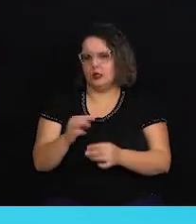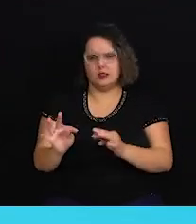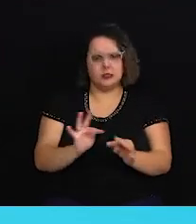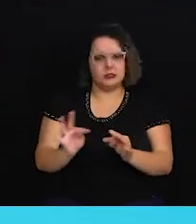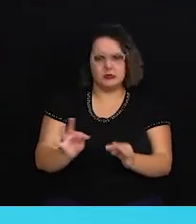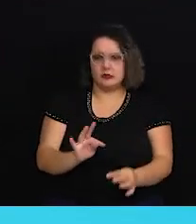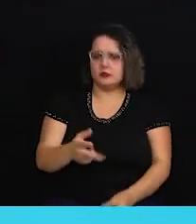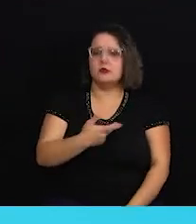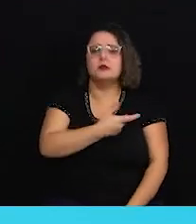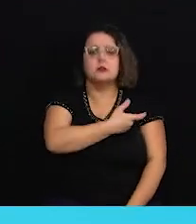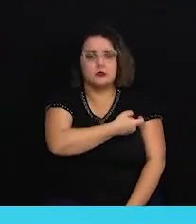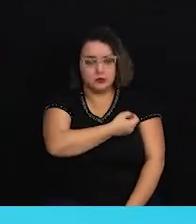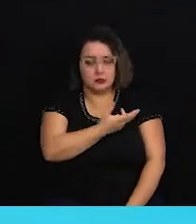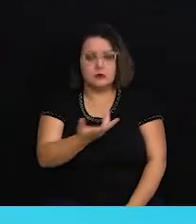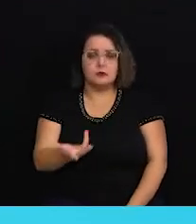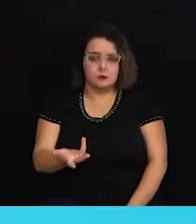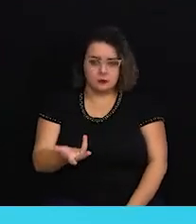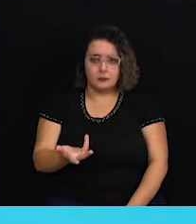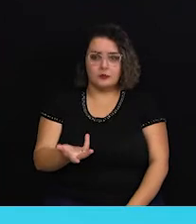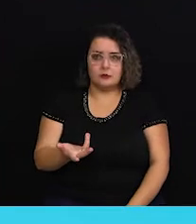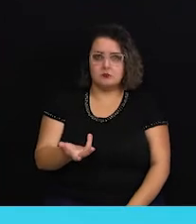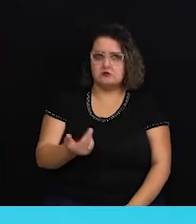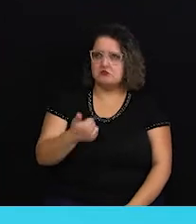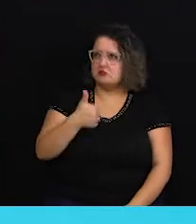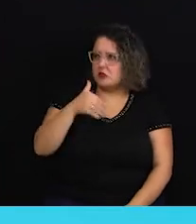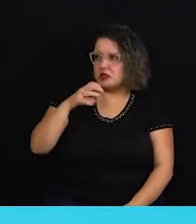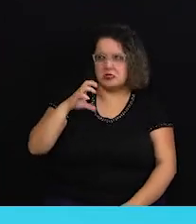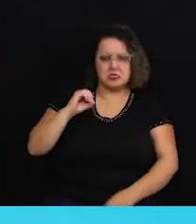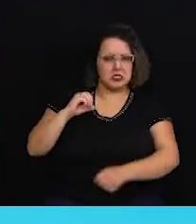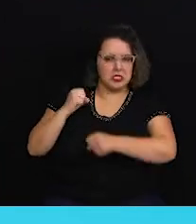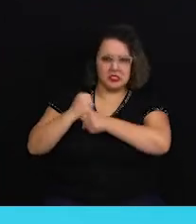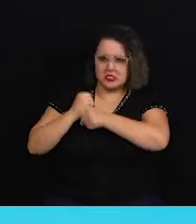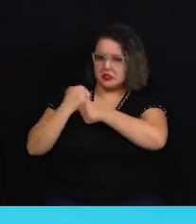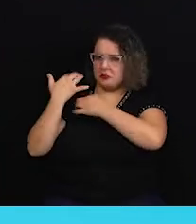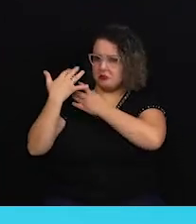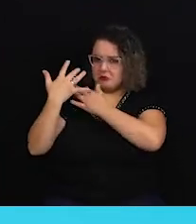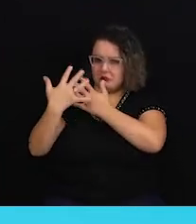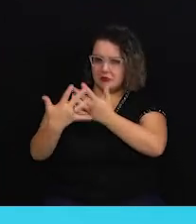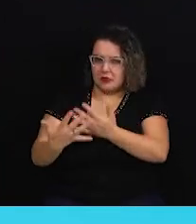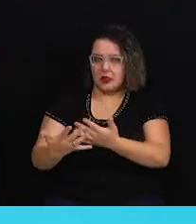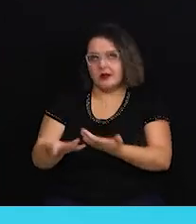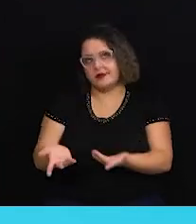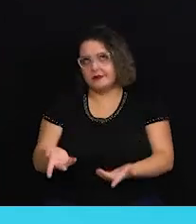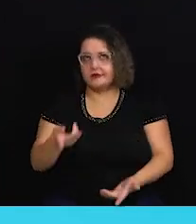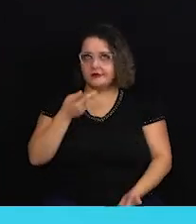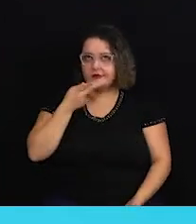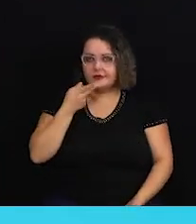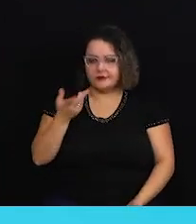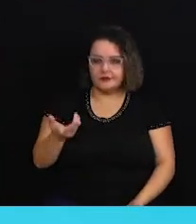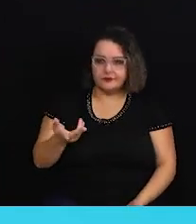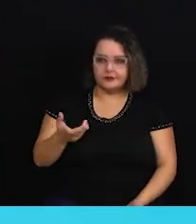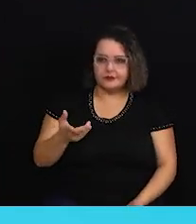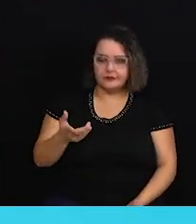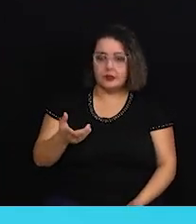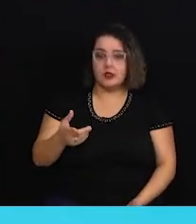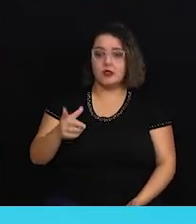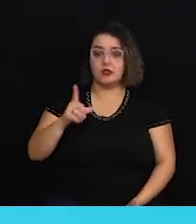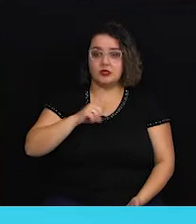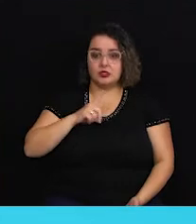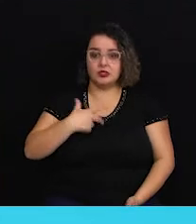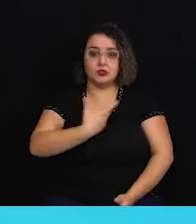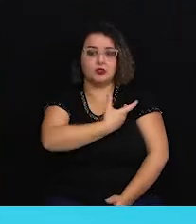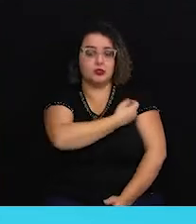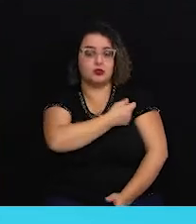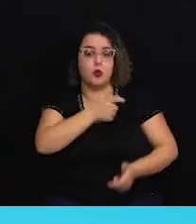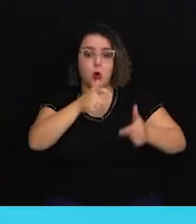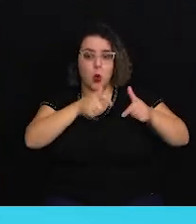infinidade de técnicas anestésicas. A coisa de uns 10 anos para cá, a gente, antigamente, vamos dizer assim, a grosso modo, que tinha